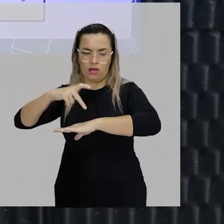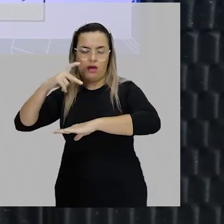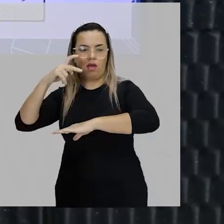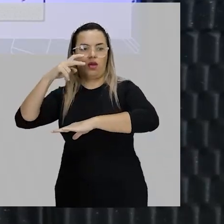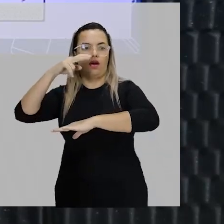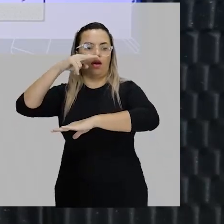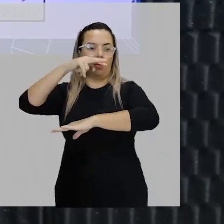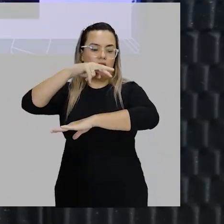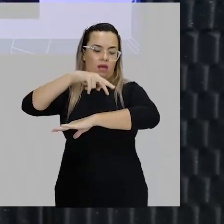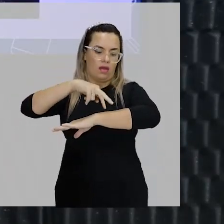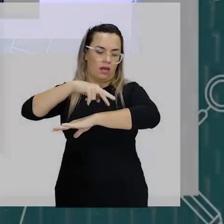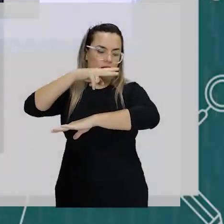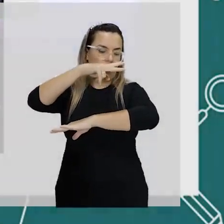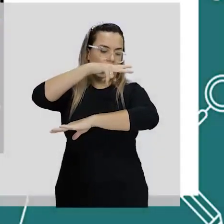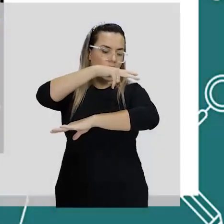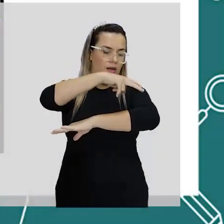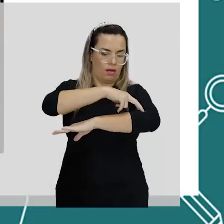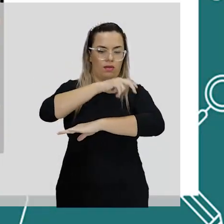aqui.